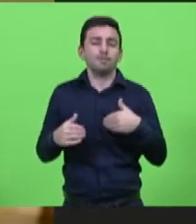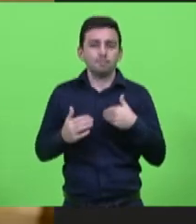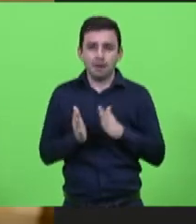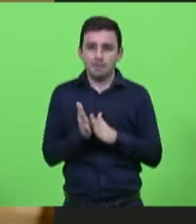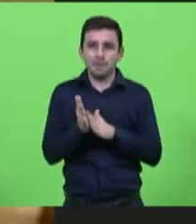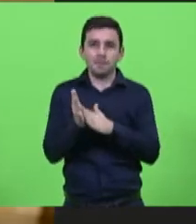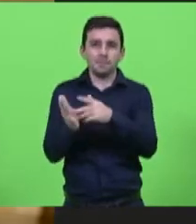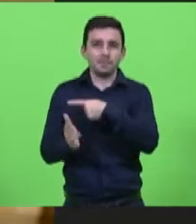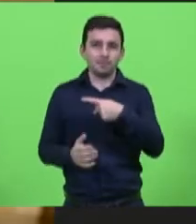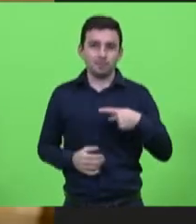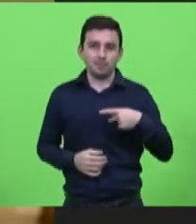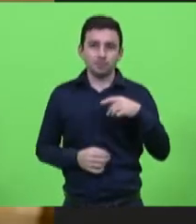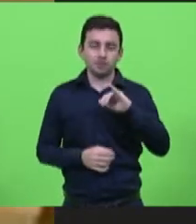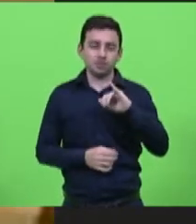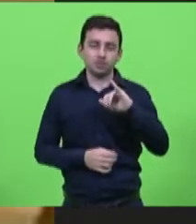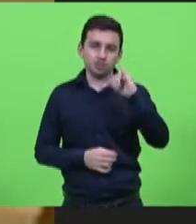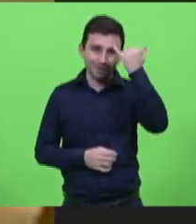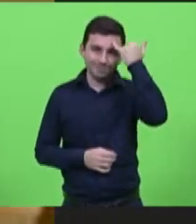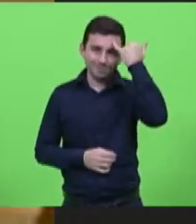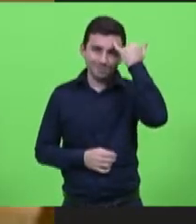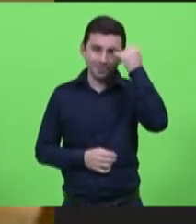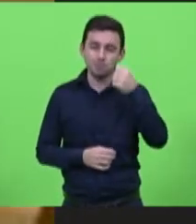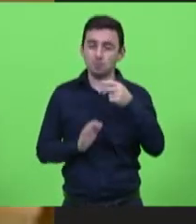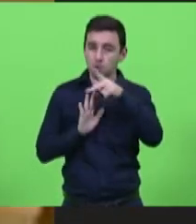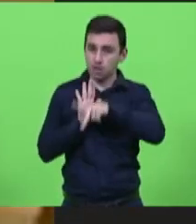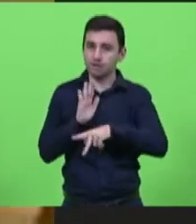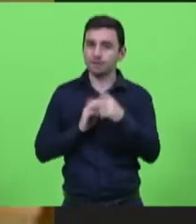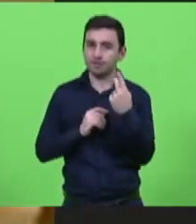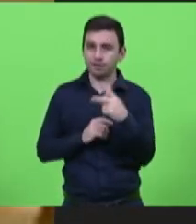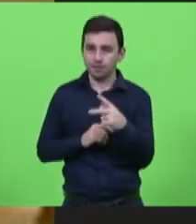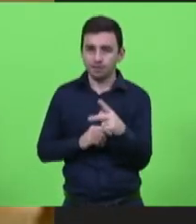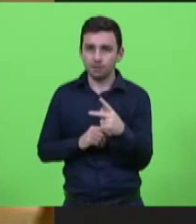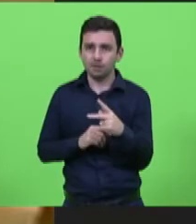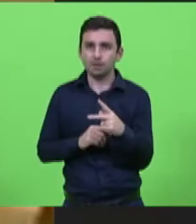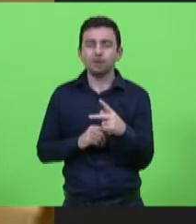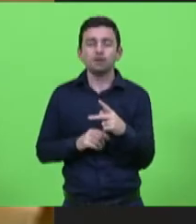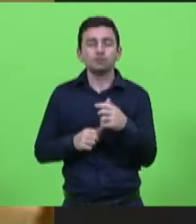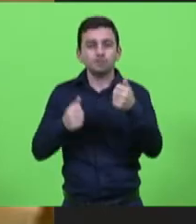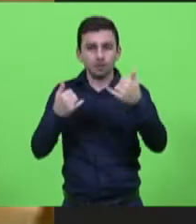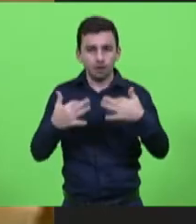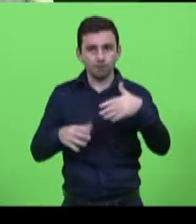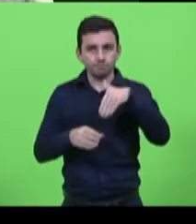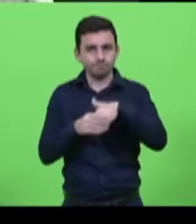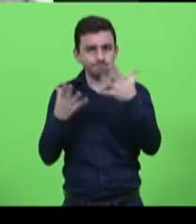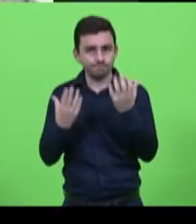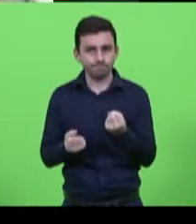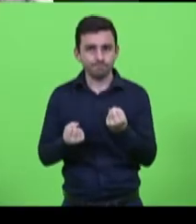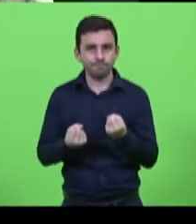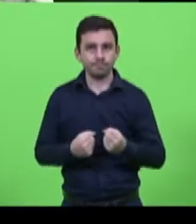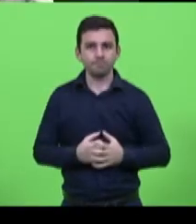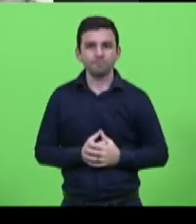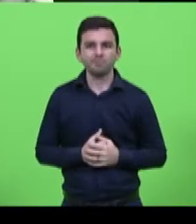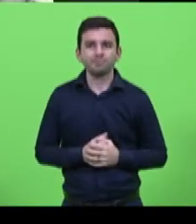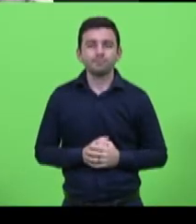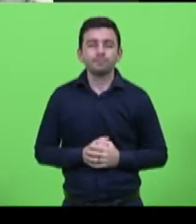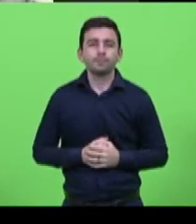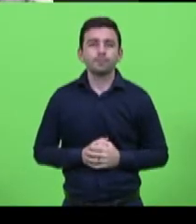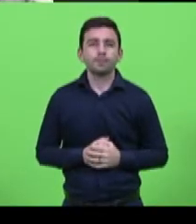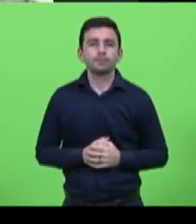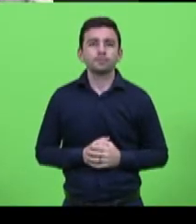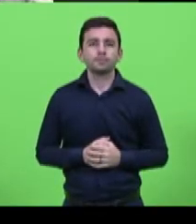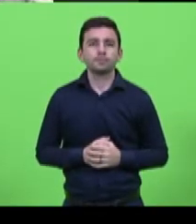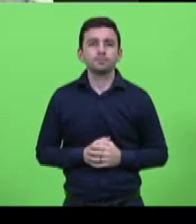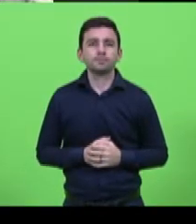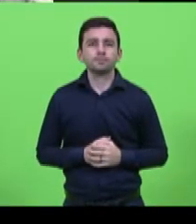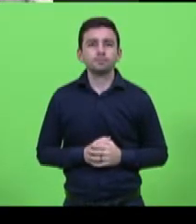pastor Jair Mioto, pelo projeto e declarar aqui o nosso voto a favor. Presidente.